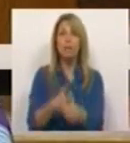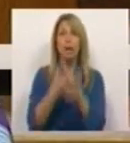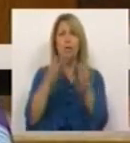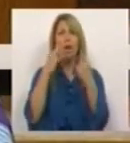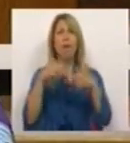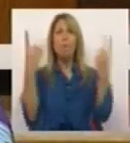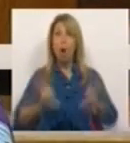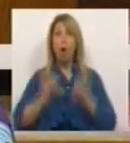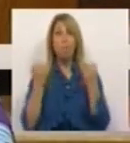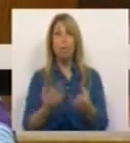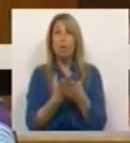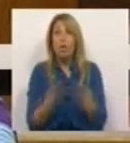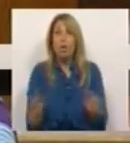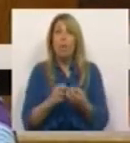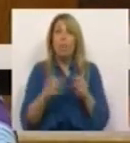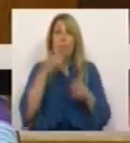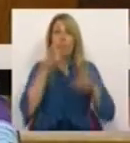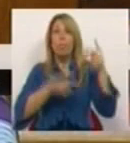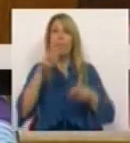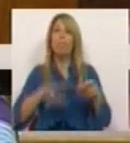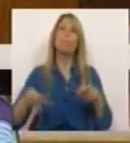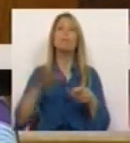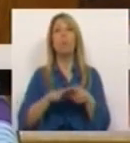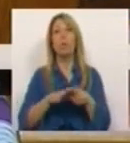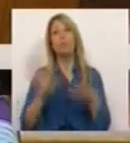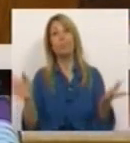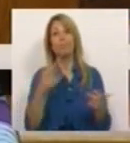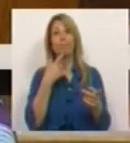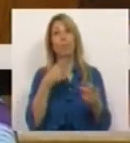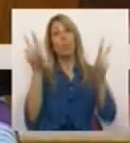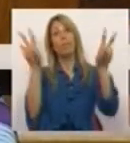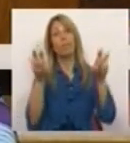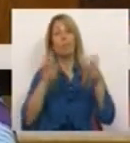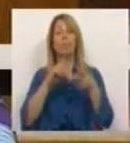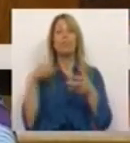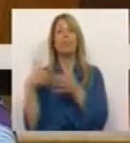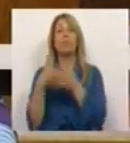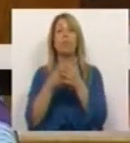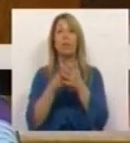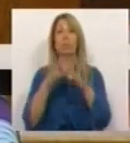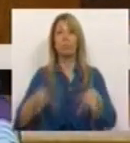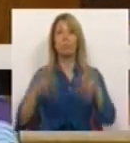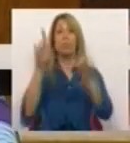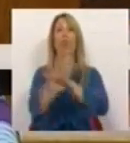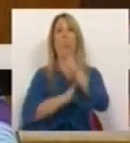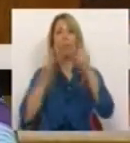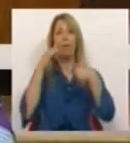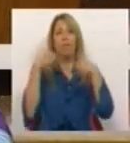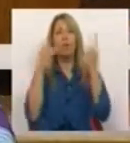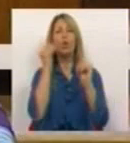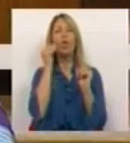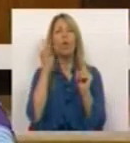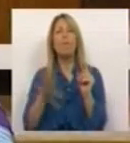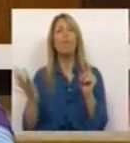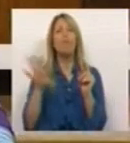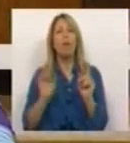demonstraram que são incapazes de resolver os problemas dos povos. O dito processo de construção europeia deixou assim bem clara a sua natureza de